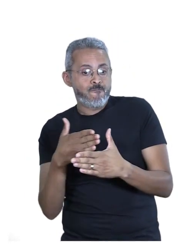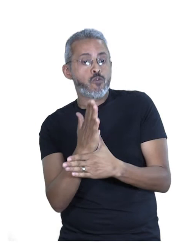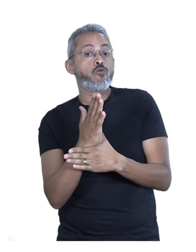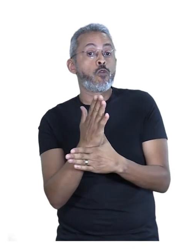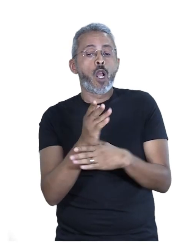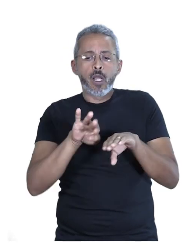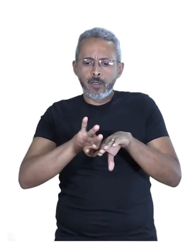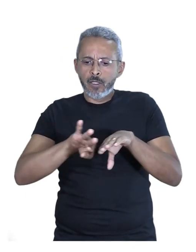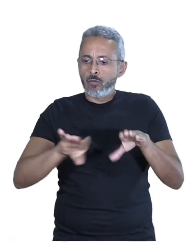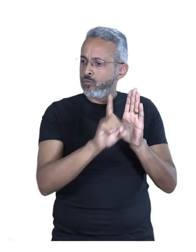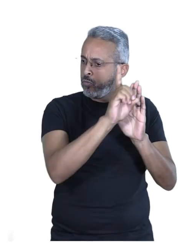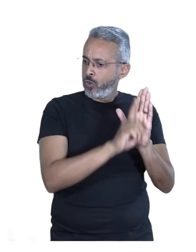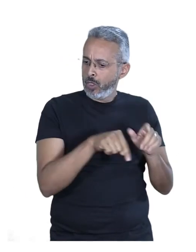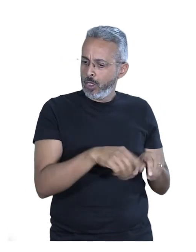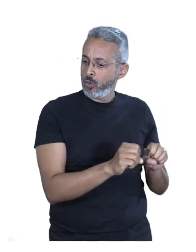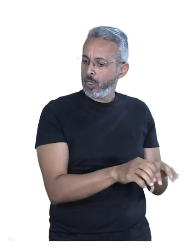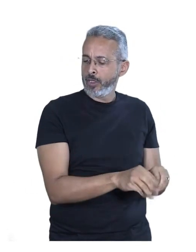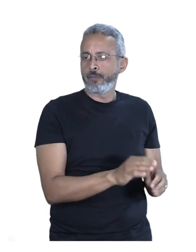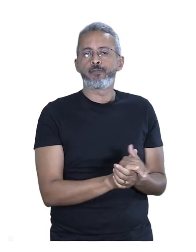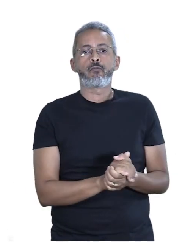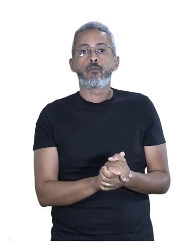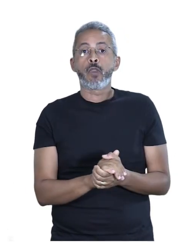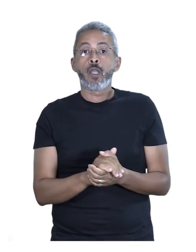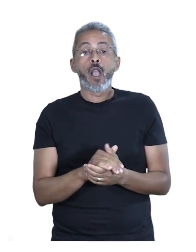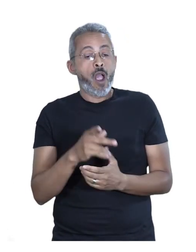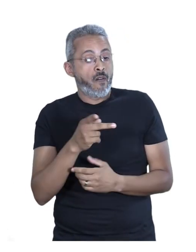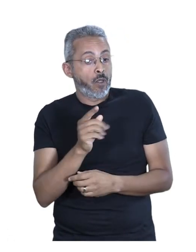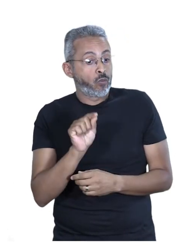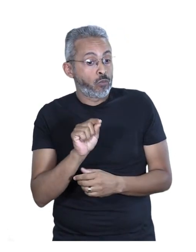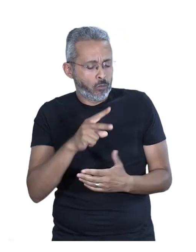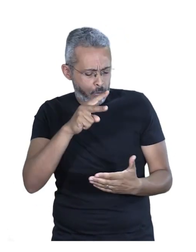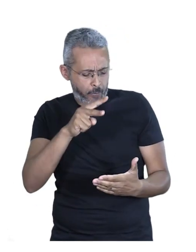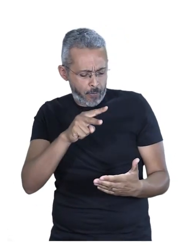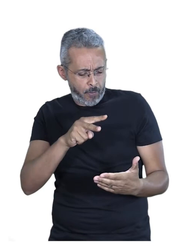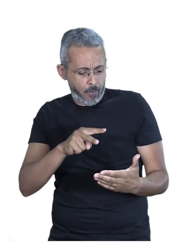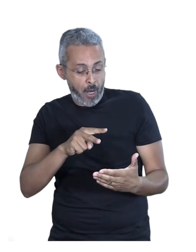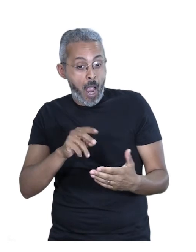quais os separam do direito à educação. Como falei durante a leitura, a